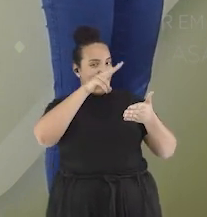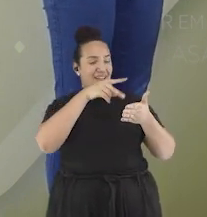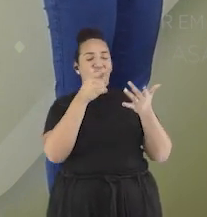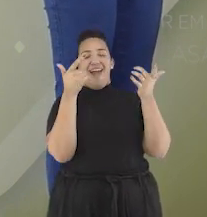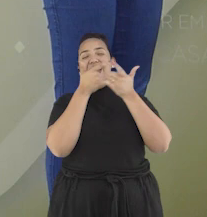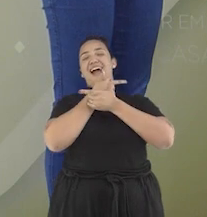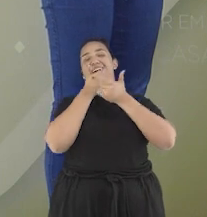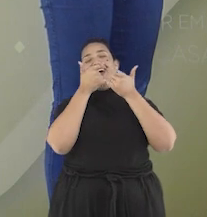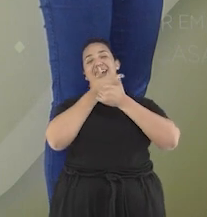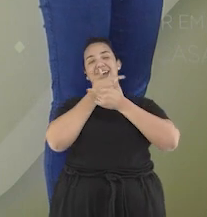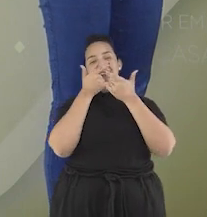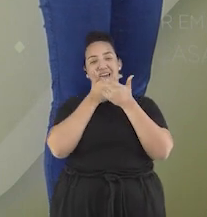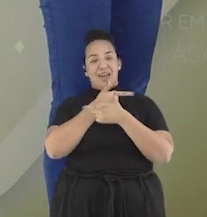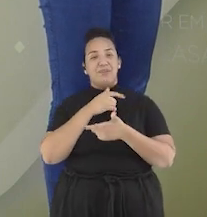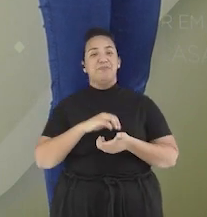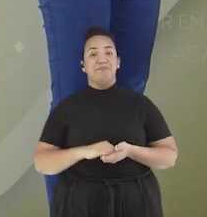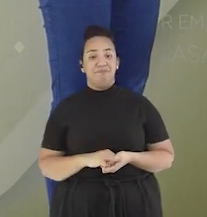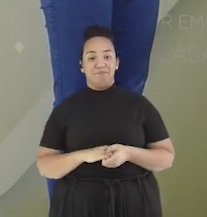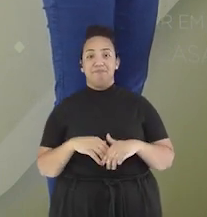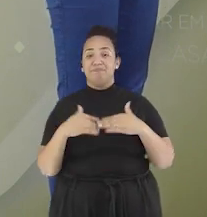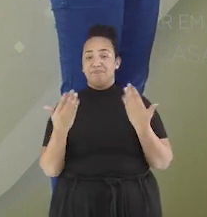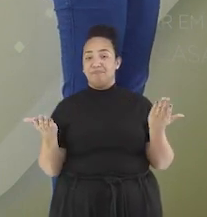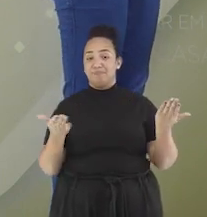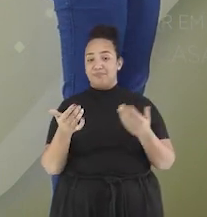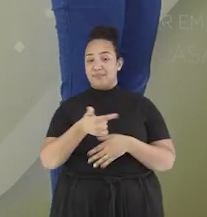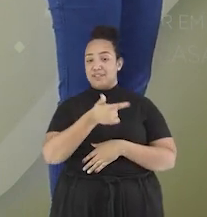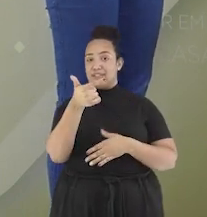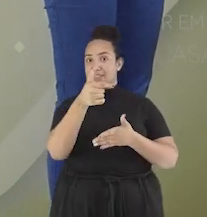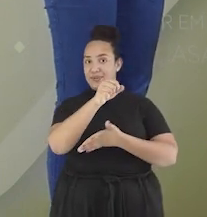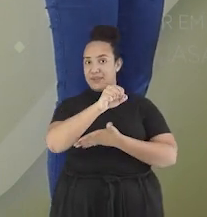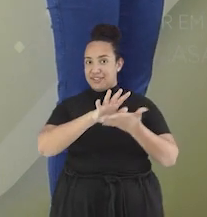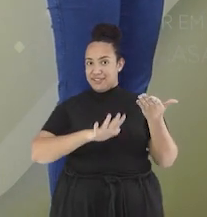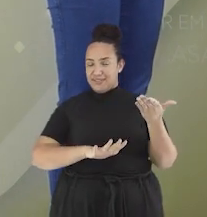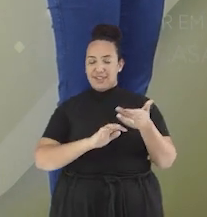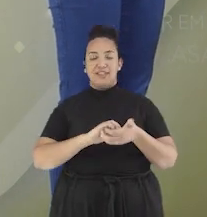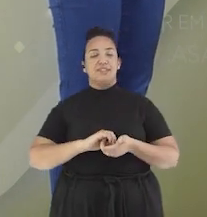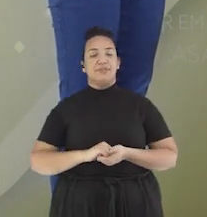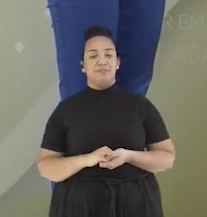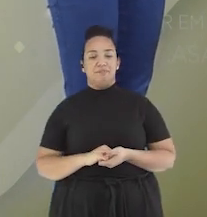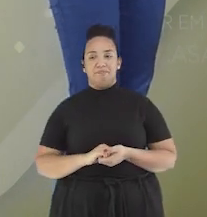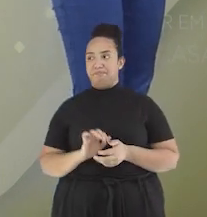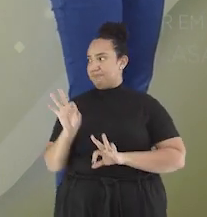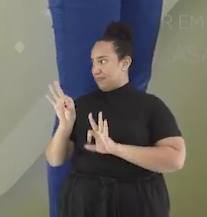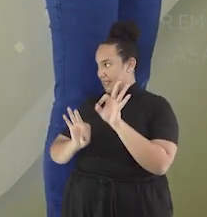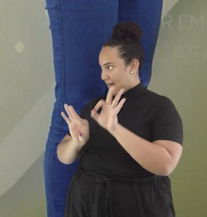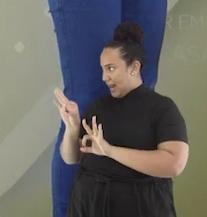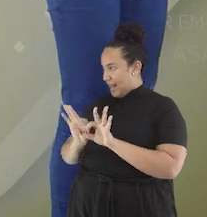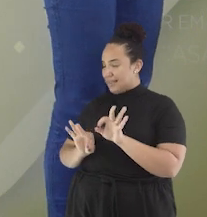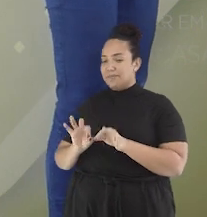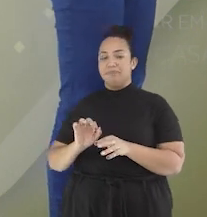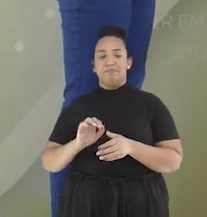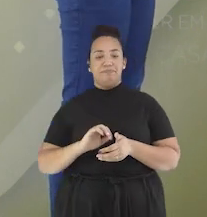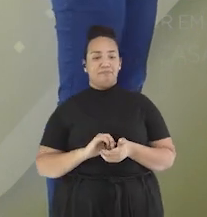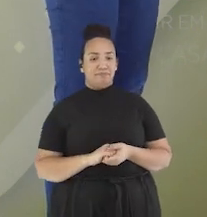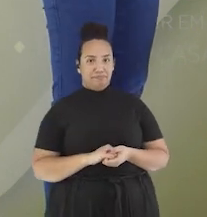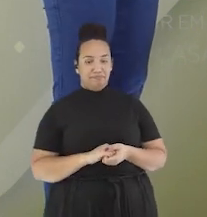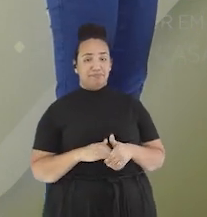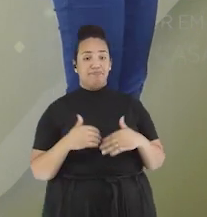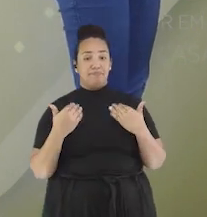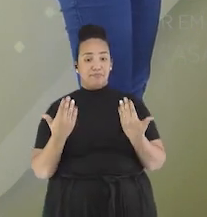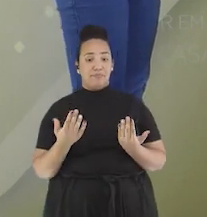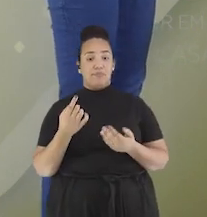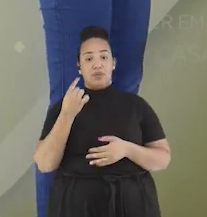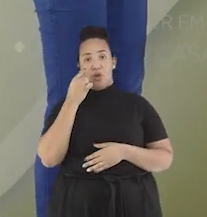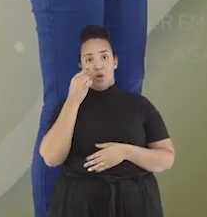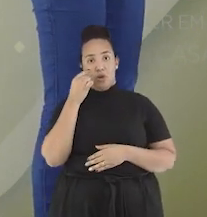quem a ouve ou lê. Agora, então, vamos para a atividade de número 2. Preparada, Heloísa? Preparada.